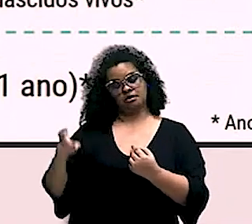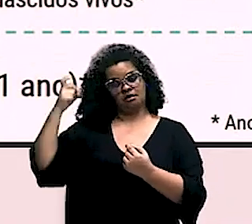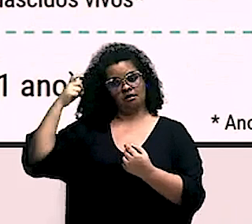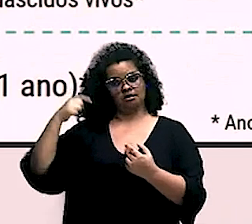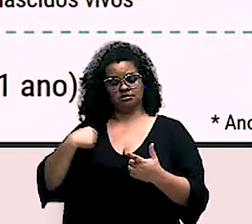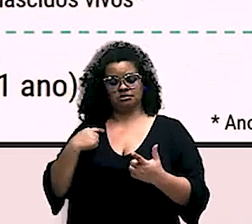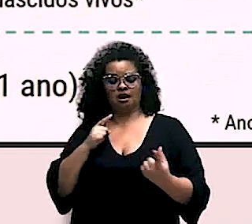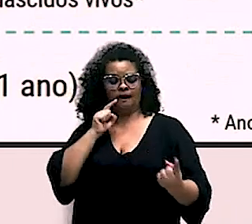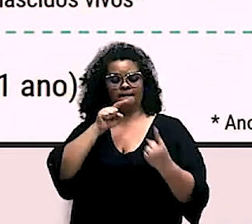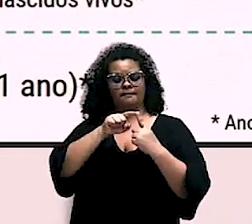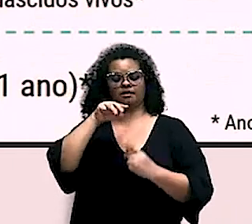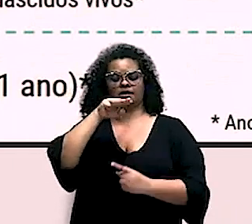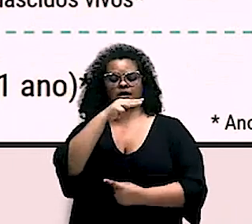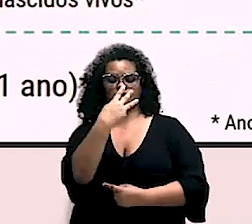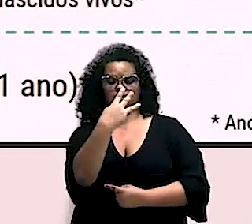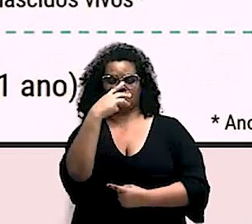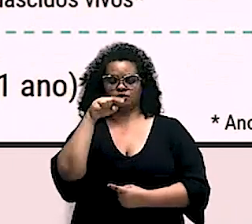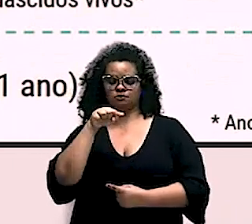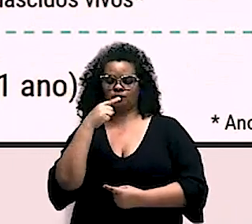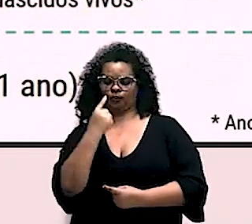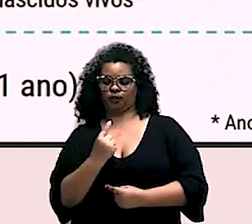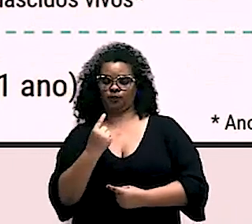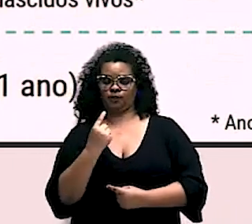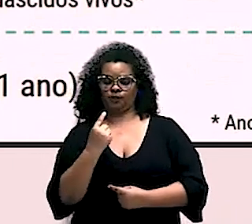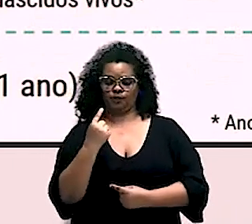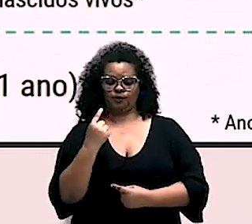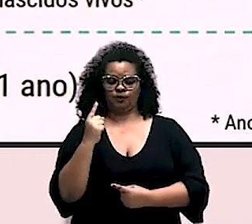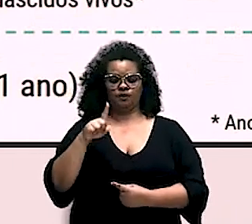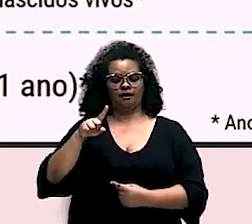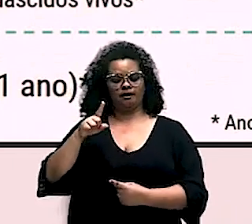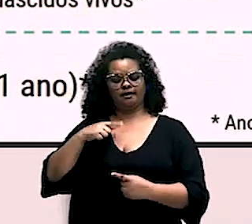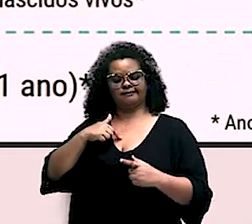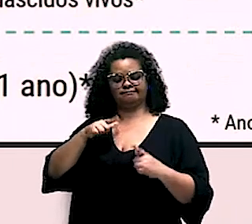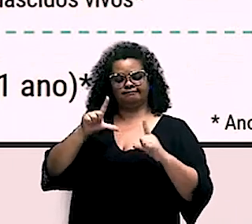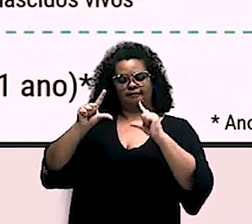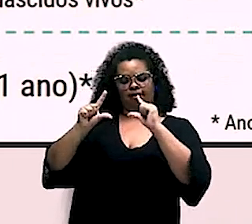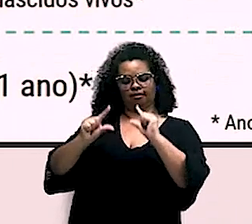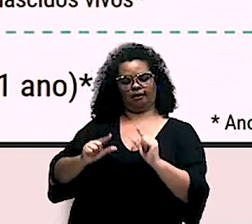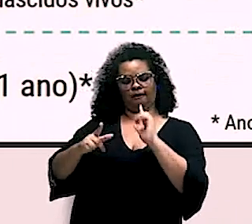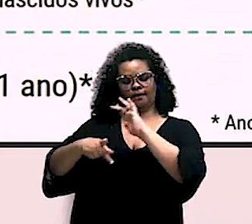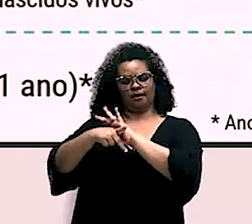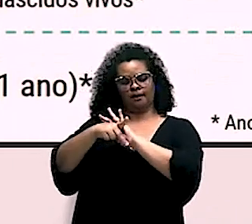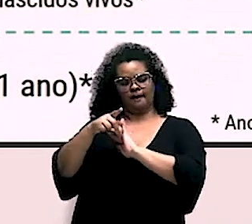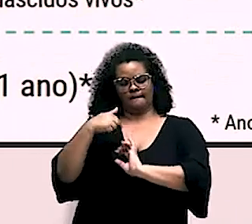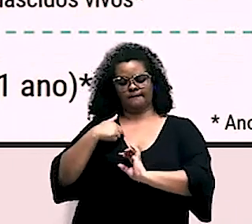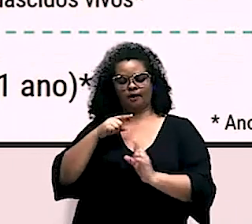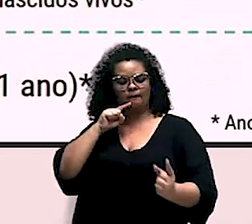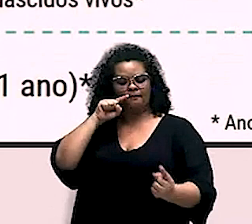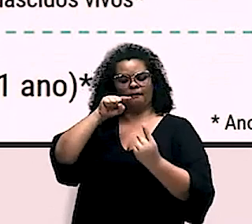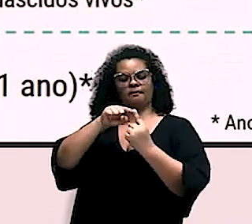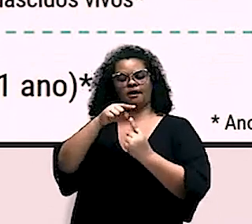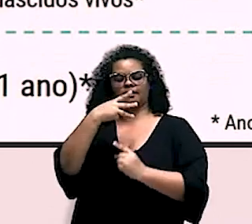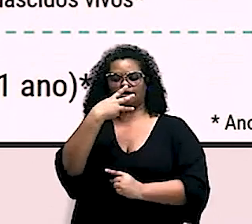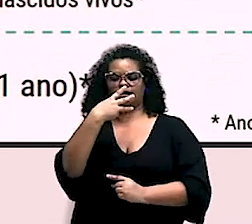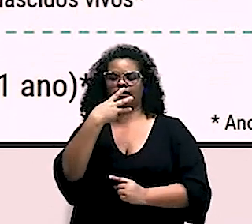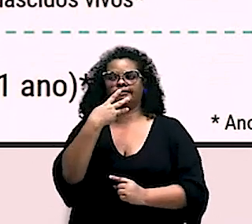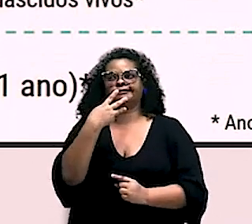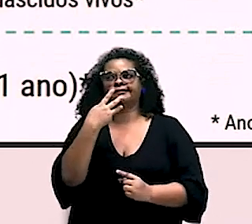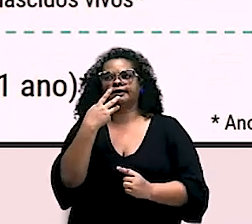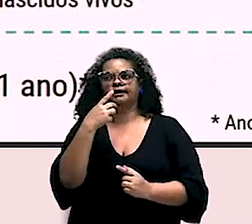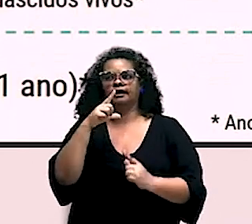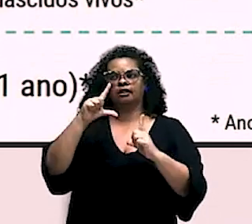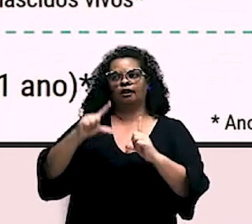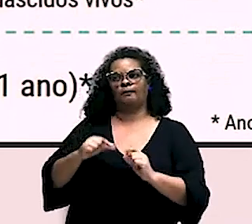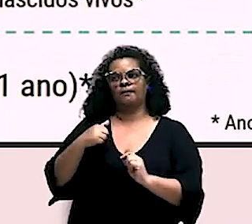né, em que o Brasil assumiu o compromisso de reduzir a taxa de mortalidade materna para menos de 30 mortes por 100 mil